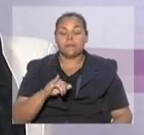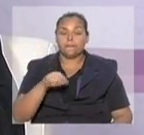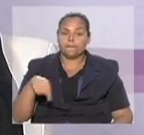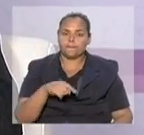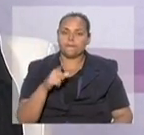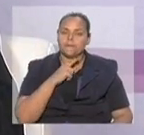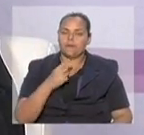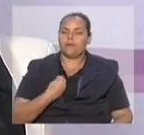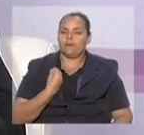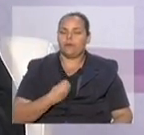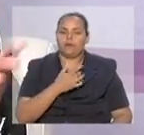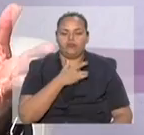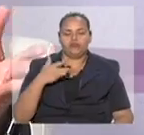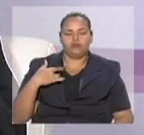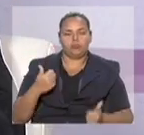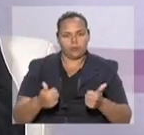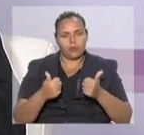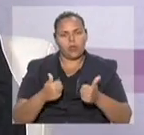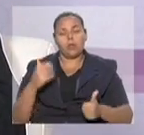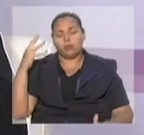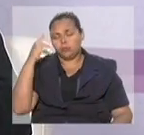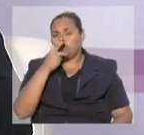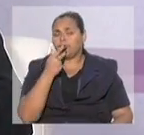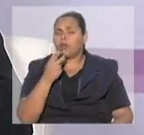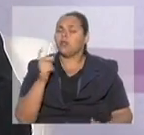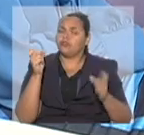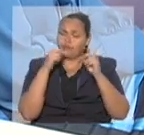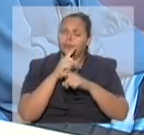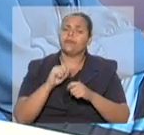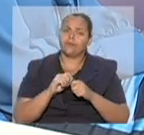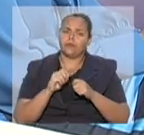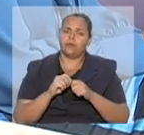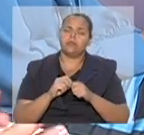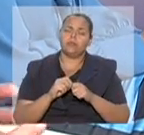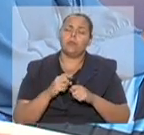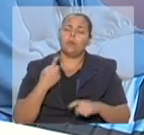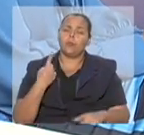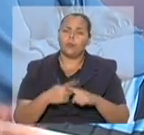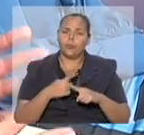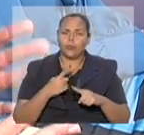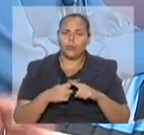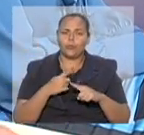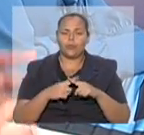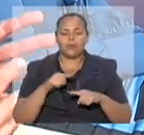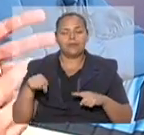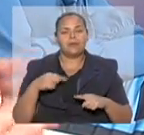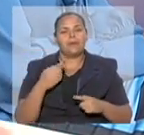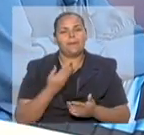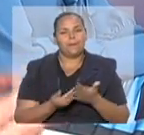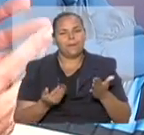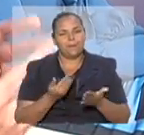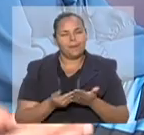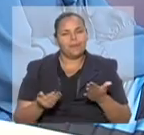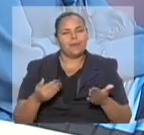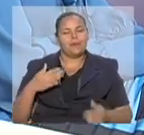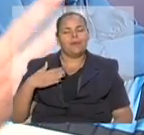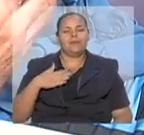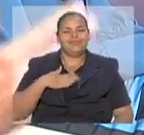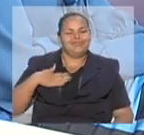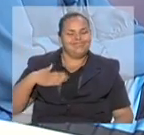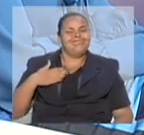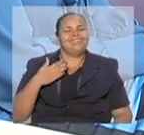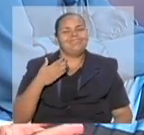se a gente tivesse uma vida saudável. Isso é bonito de falar e muito difícil de fazer, né? Porque a gente perde alguns prazeres